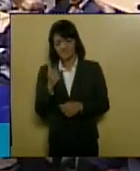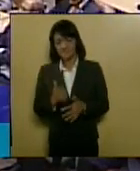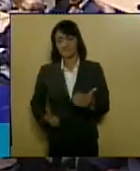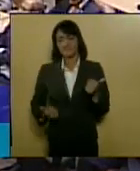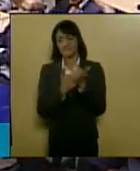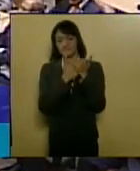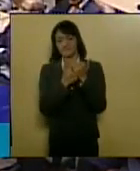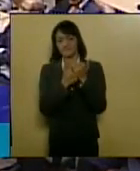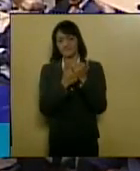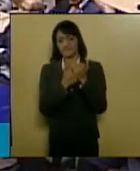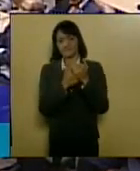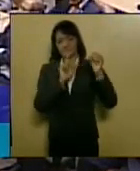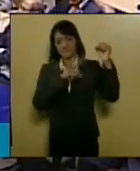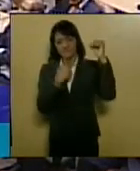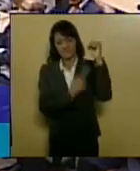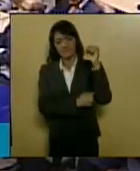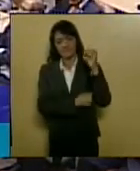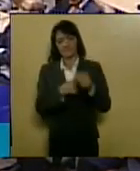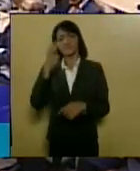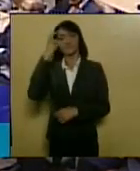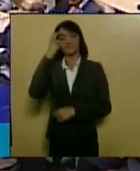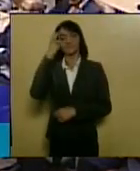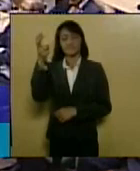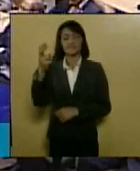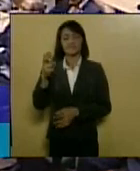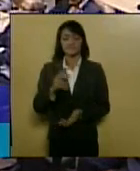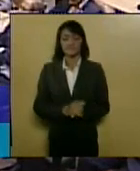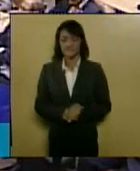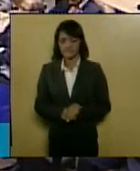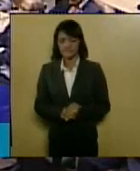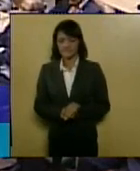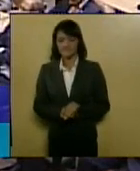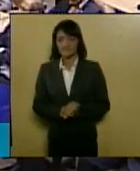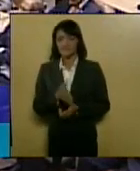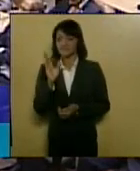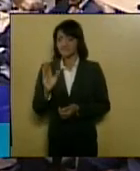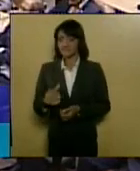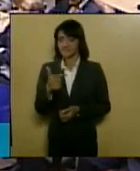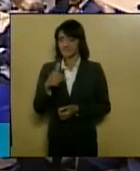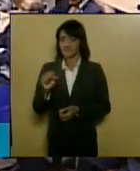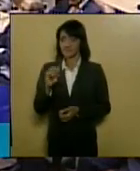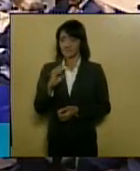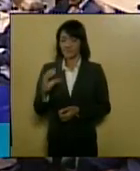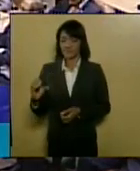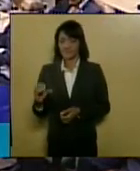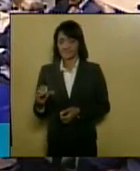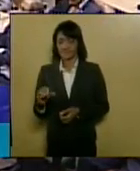apoio, com a força, com a inteligência, com a competência das Forças Armadas e do Exército Brasileiro.